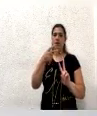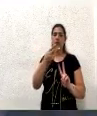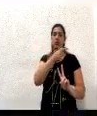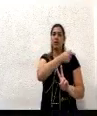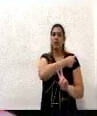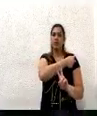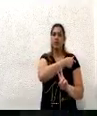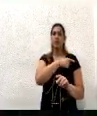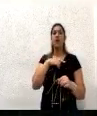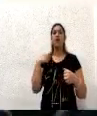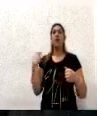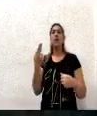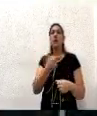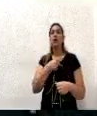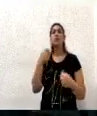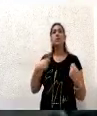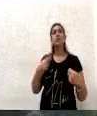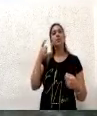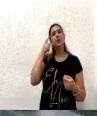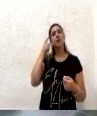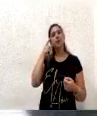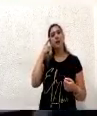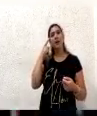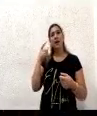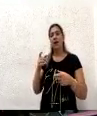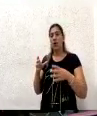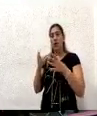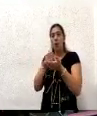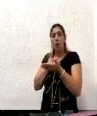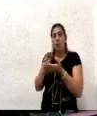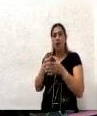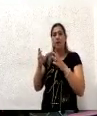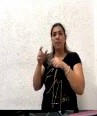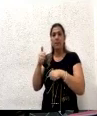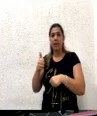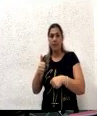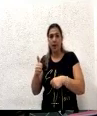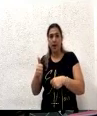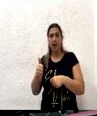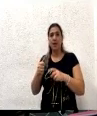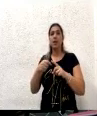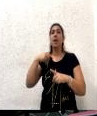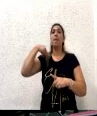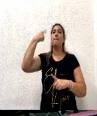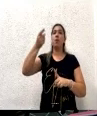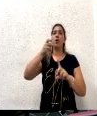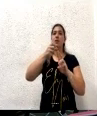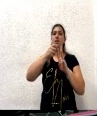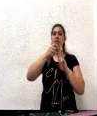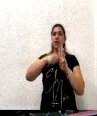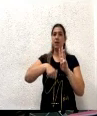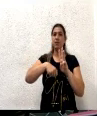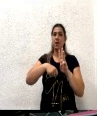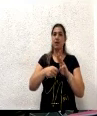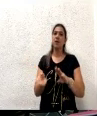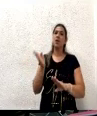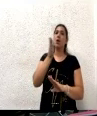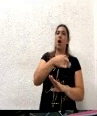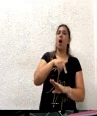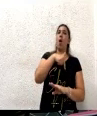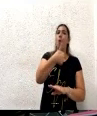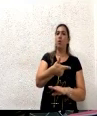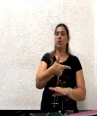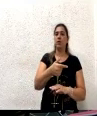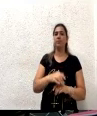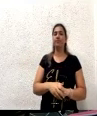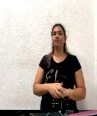uma população, ele tem que provisionar que ele vai garantir a segunda dose para essa população depois de 3 meses, porque senão ele não vai conseguir imunizar. É uma vacina